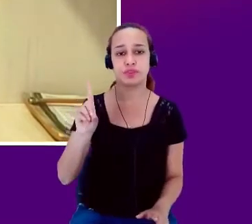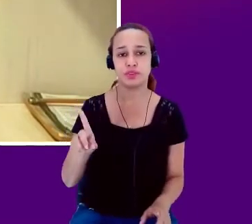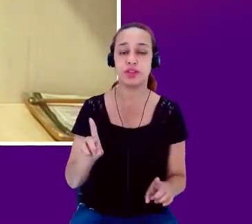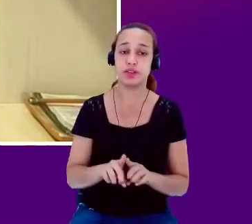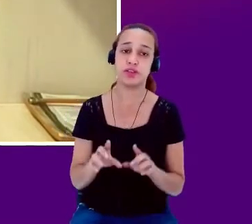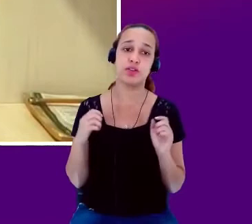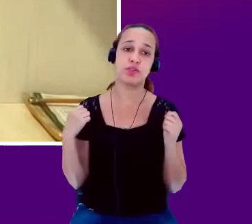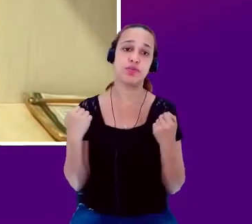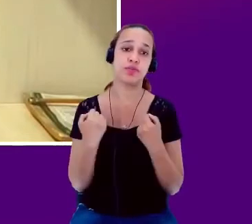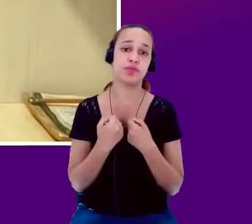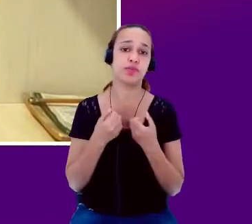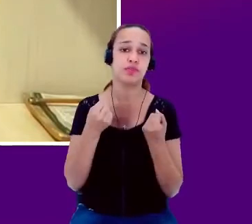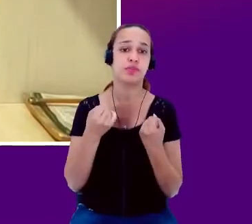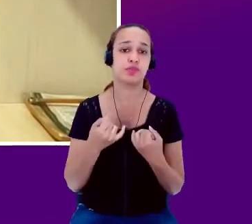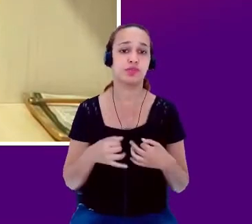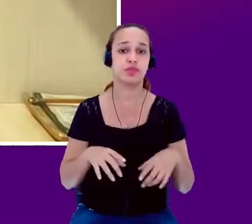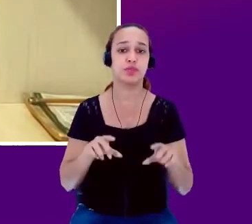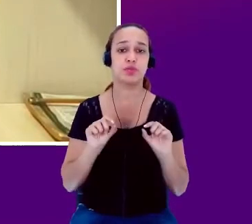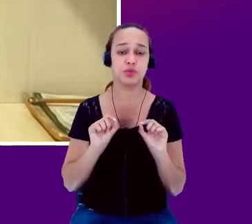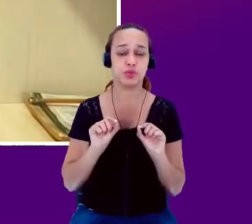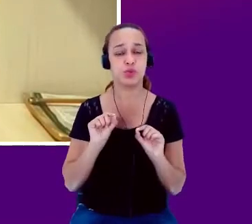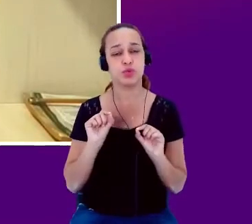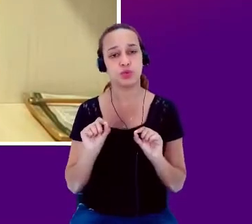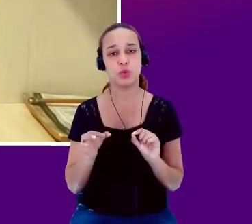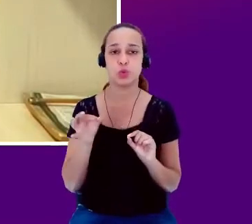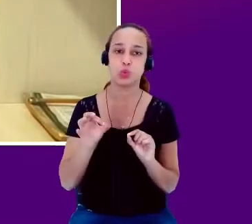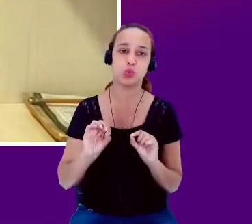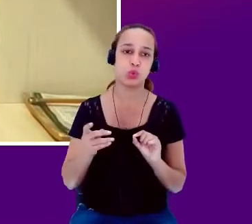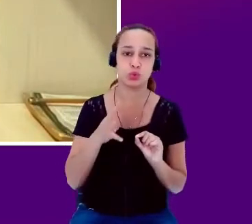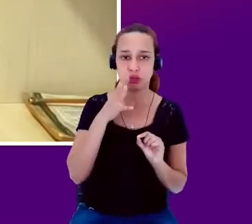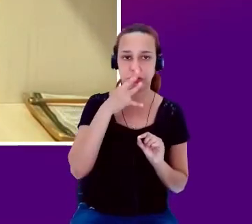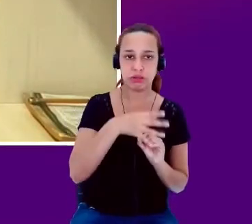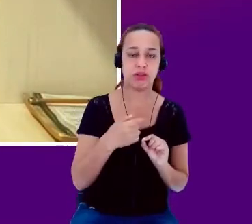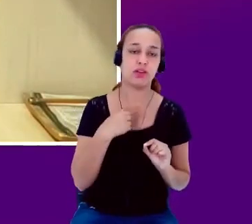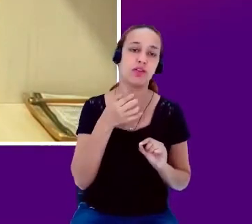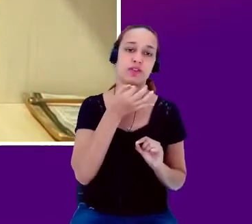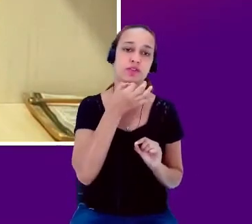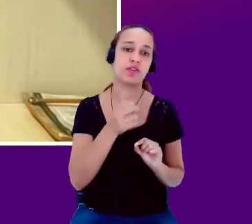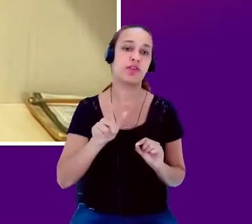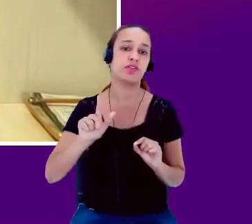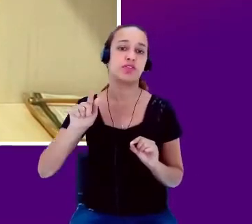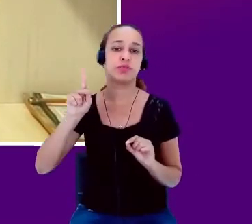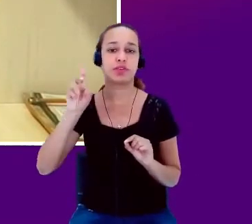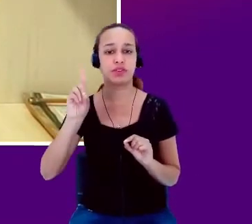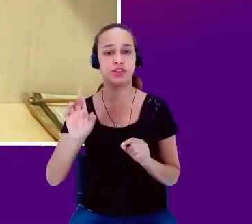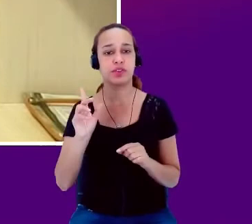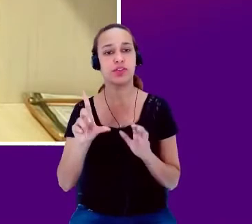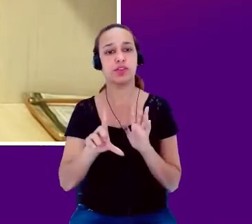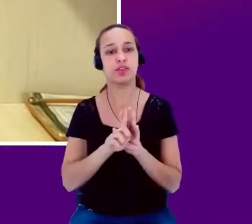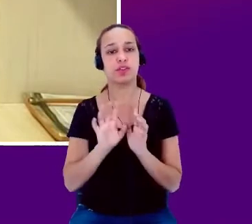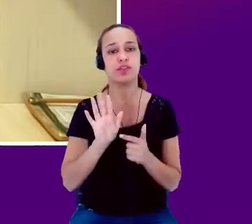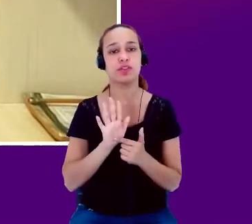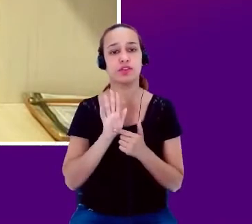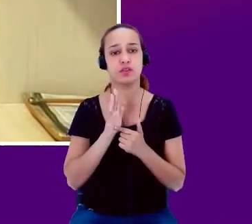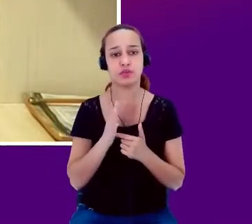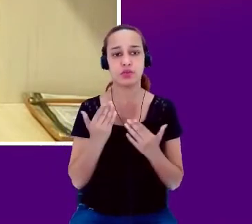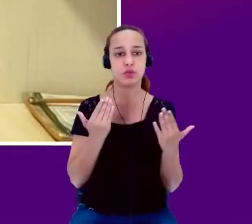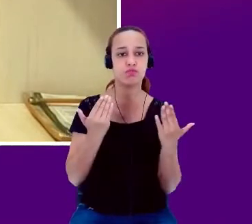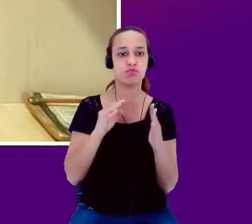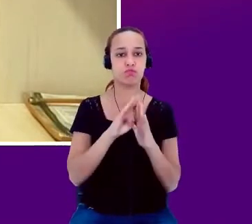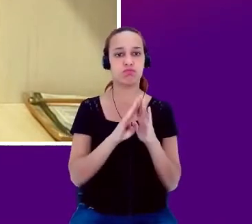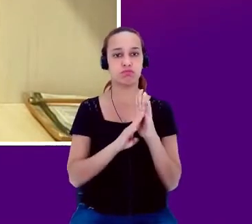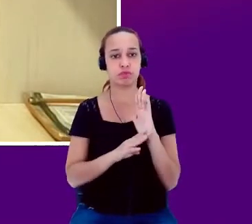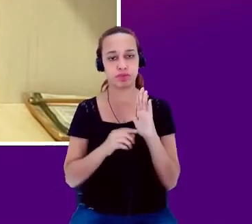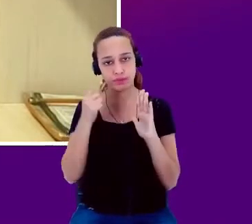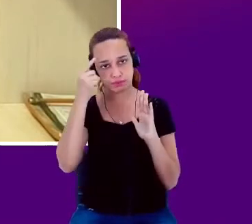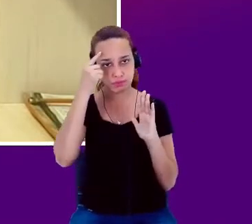Cueva falou da discriminação justa ou injusta, e eu comento que no caso da LGPD, a lei nos traz alguns parâmetros adicionais para